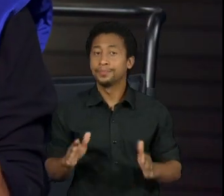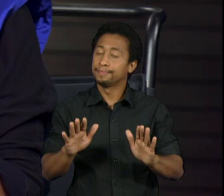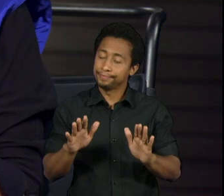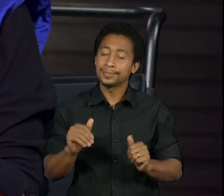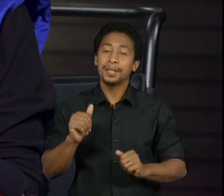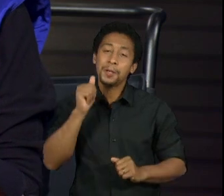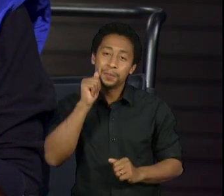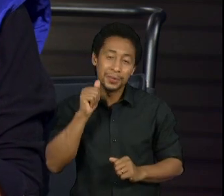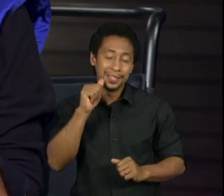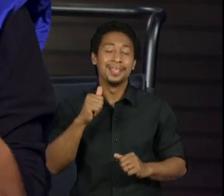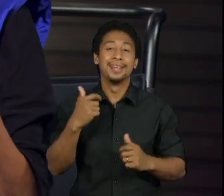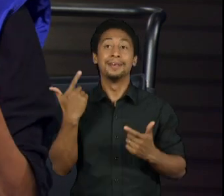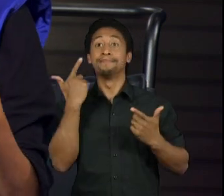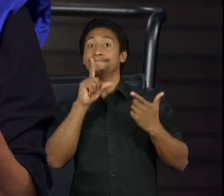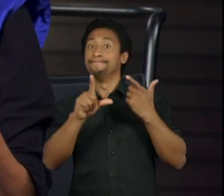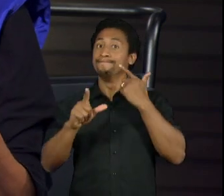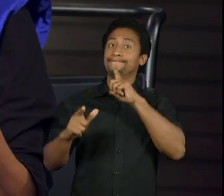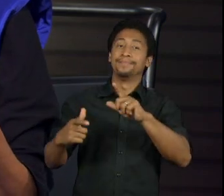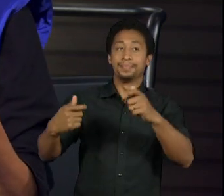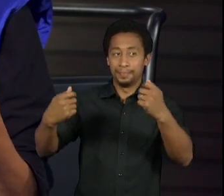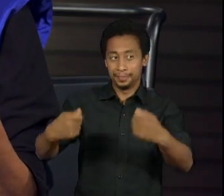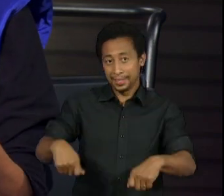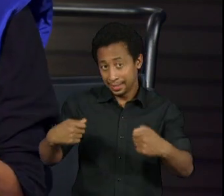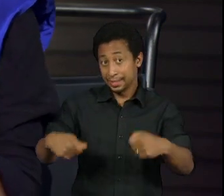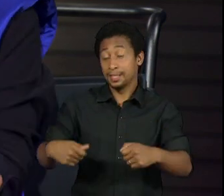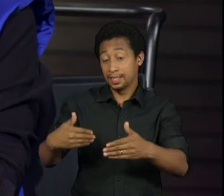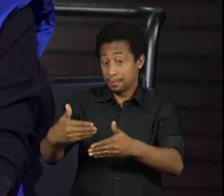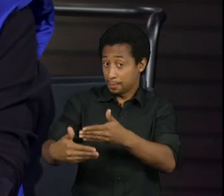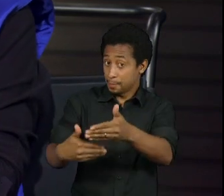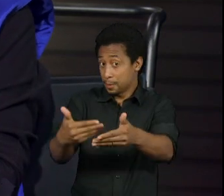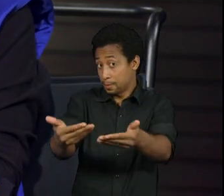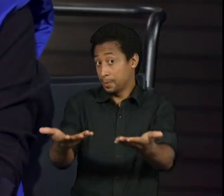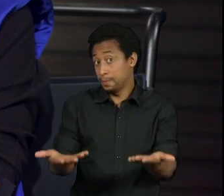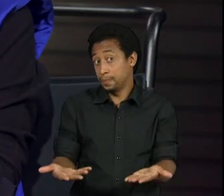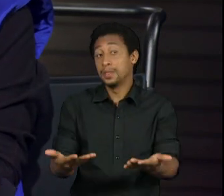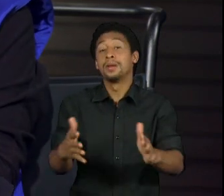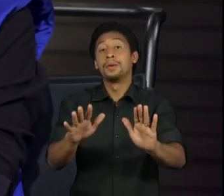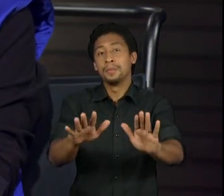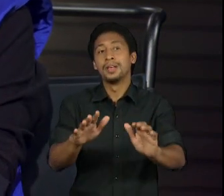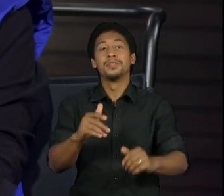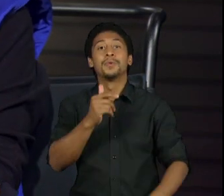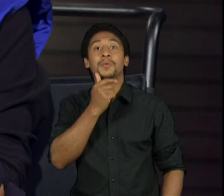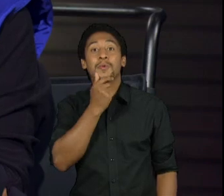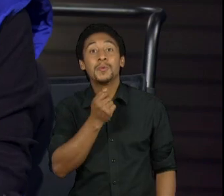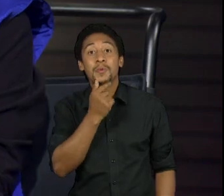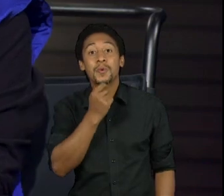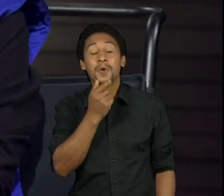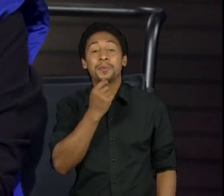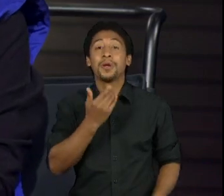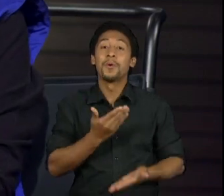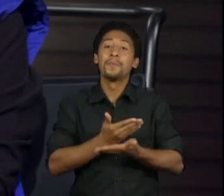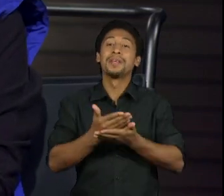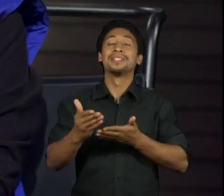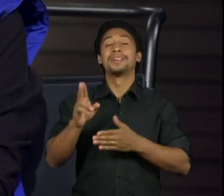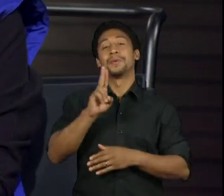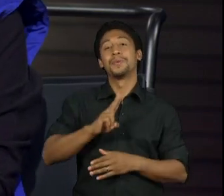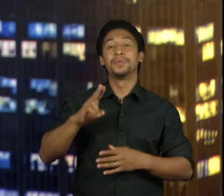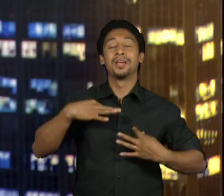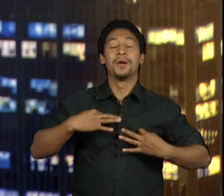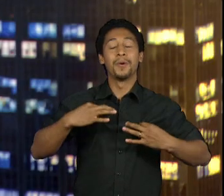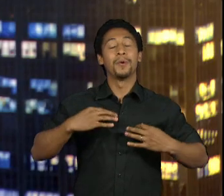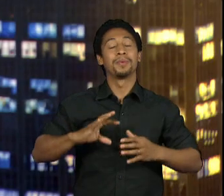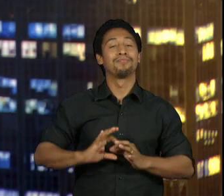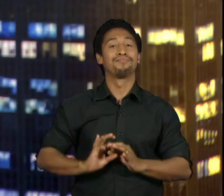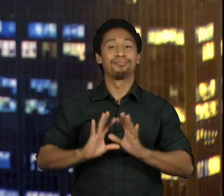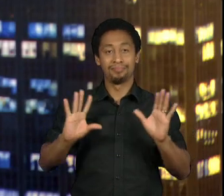a ser respeitada, mas tem esse lado dos homens que acho que está começando a aparecer também. E sobre